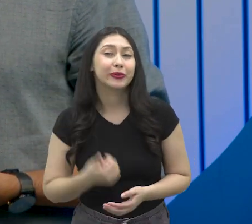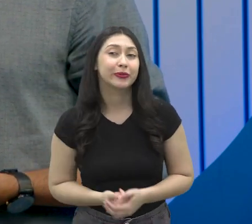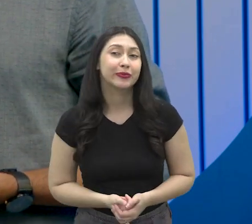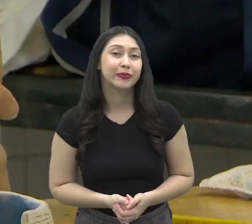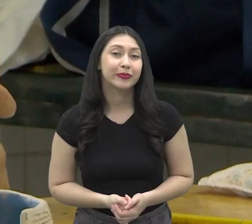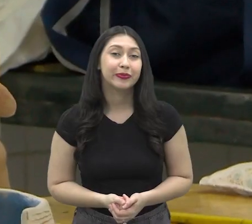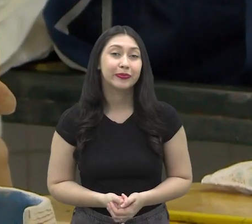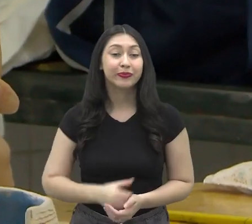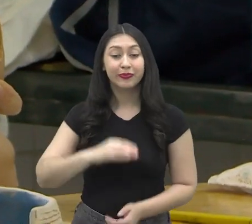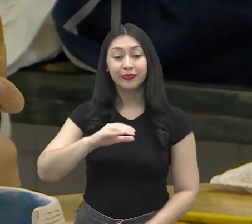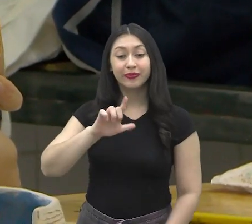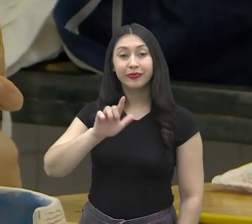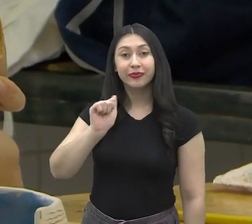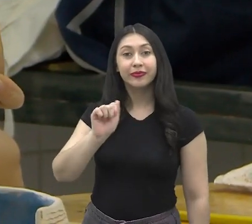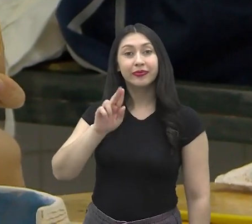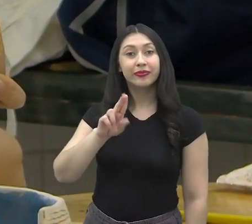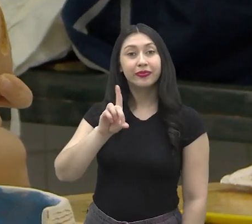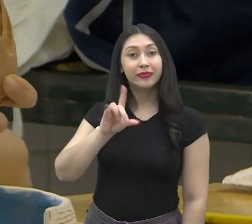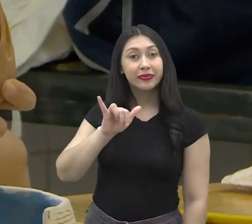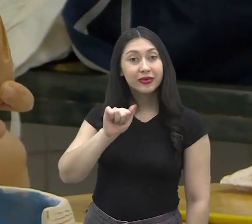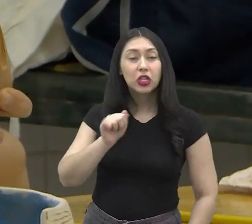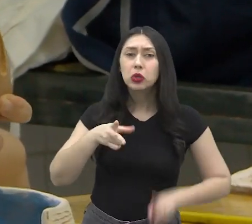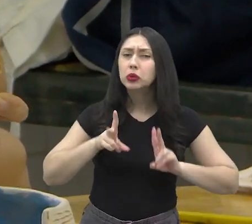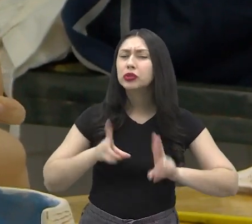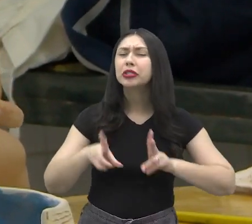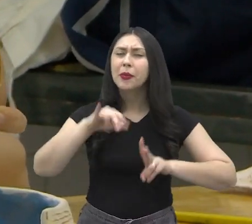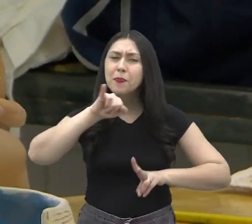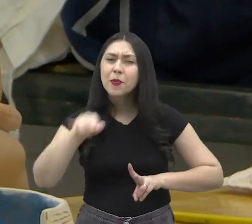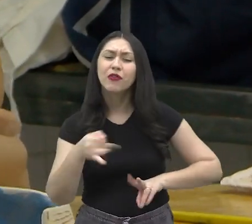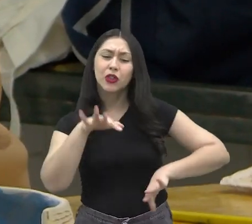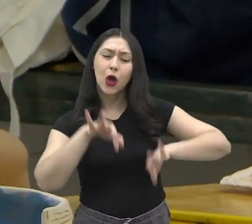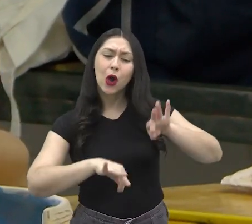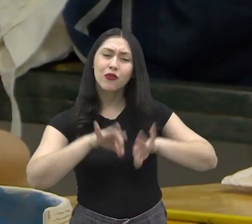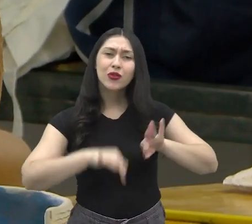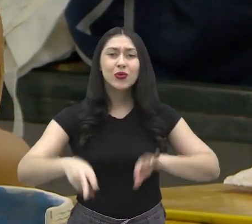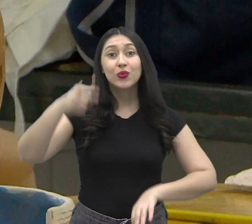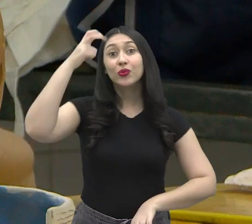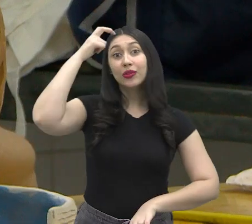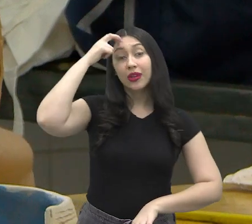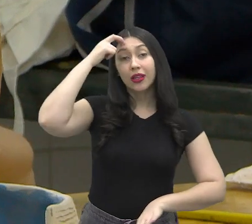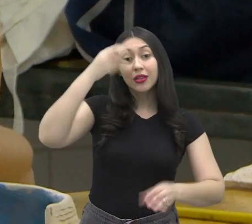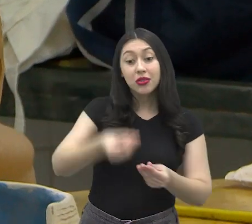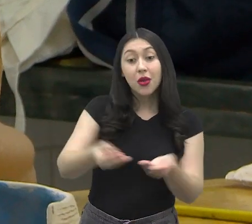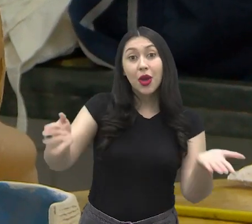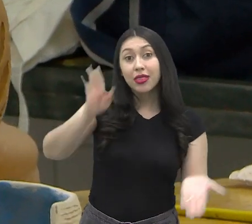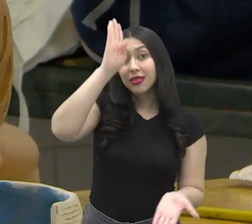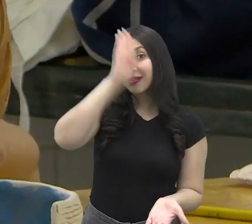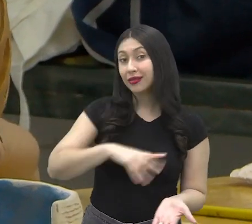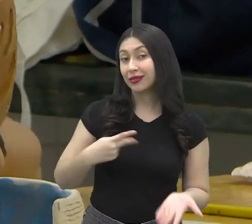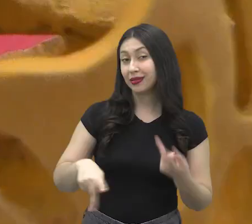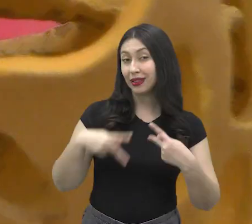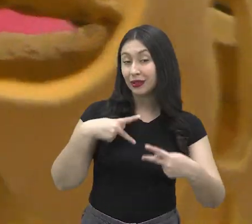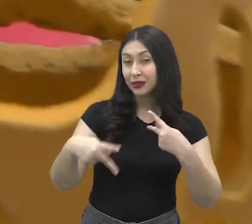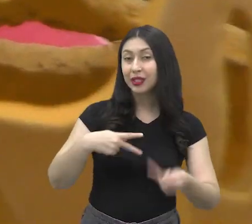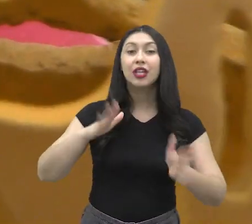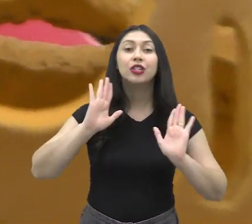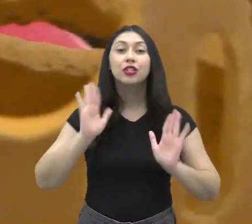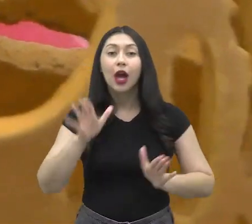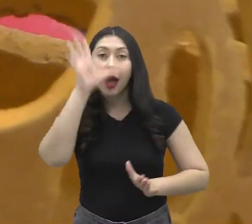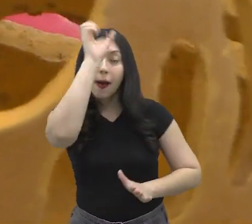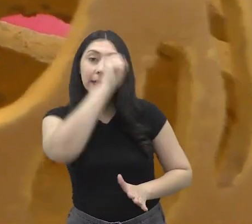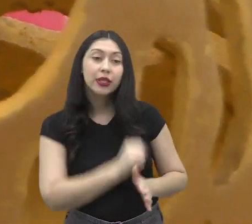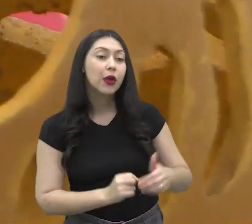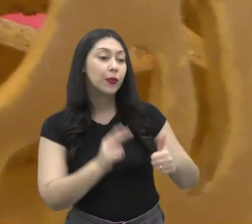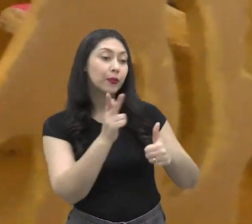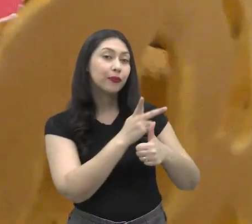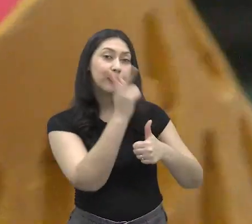feito. A Cláudia sempre aproveita as oficinas culturais oferecidas de graça na cidade. Já fez aulas